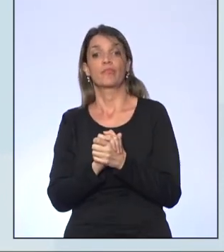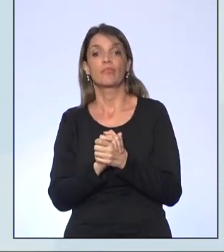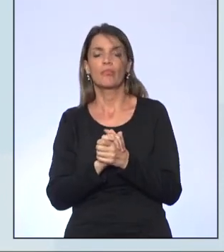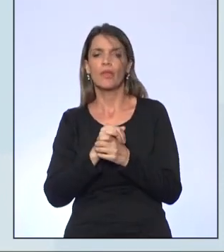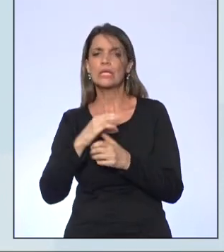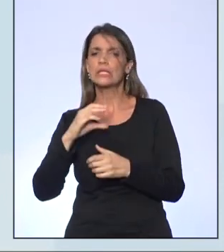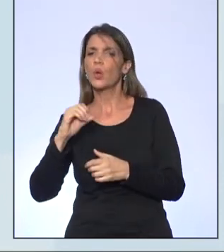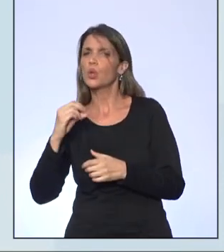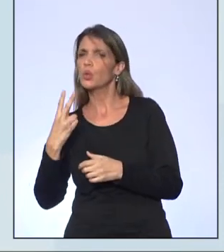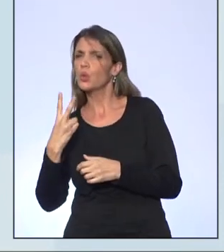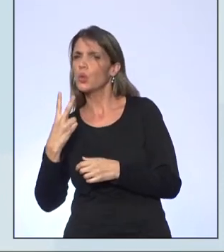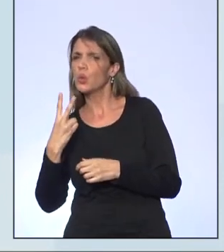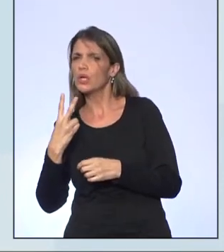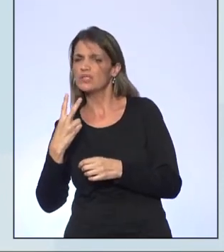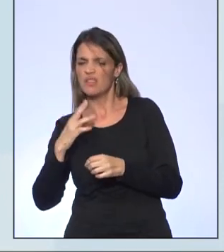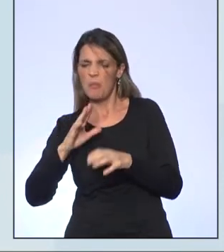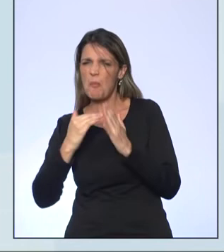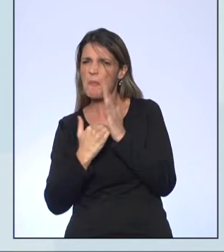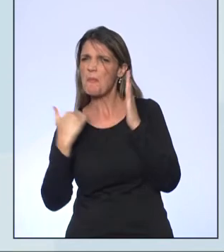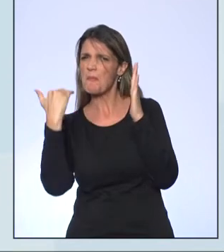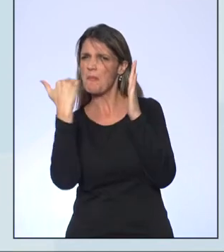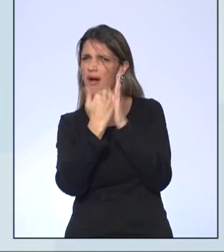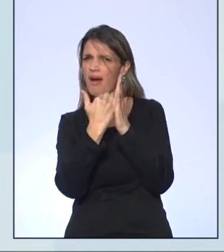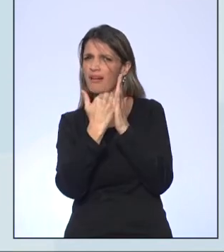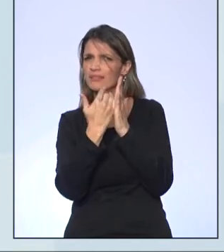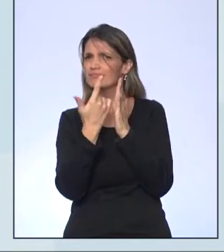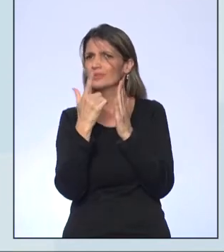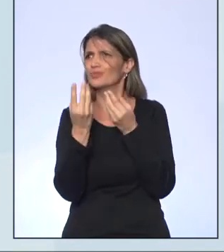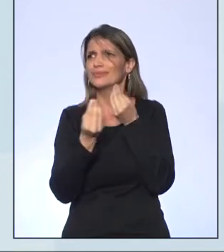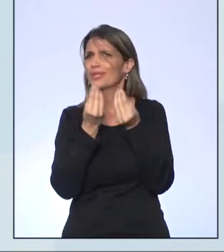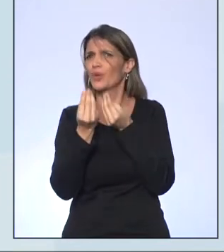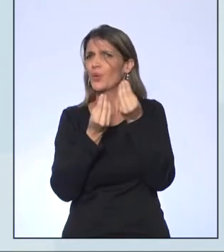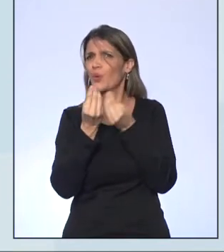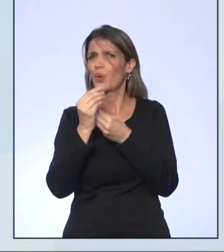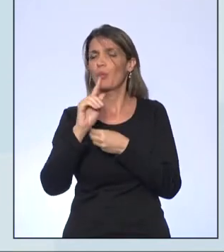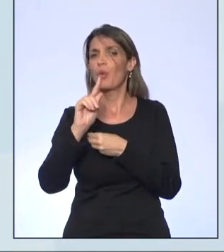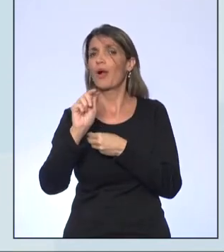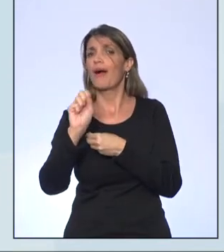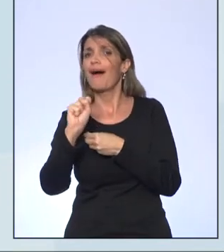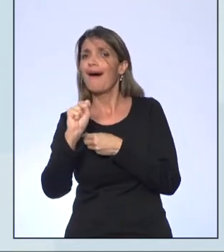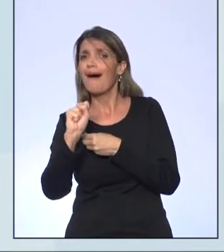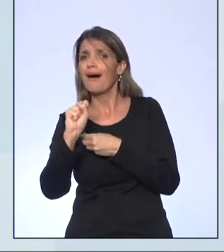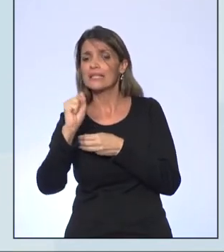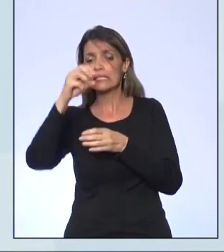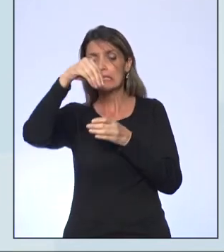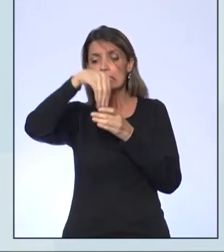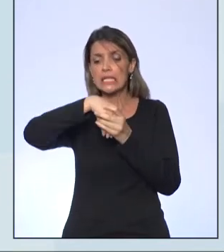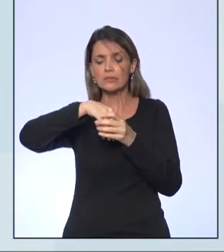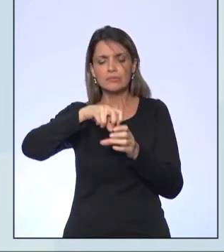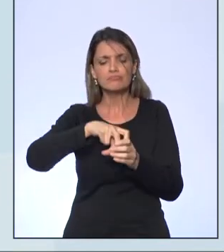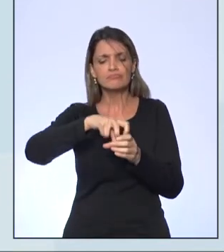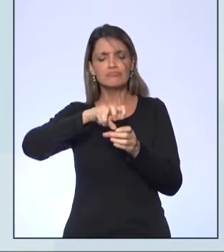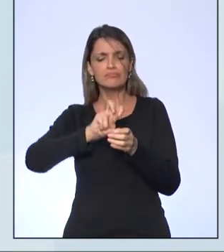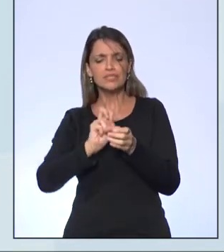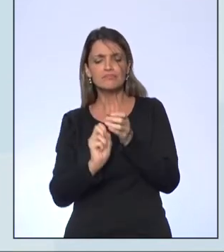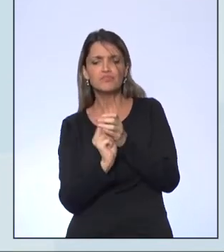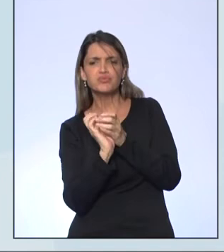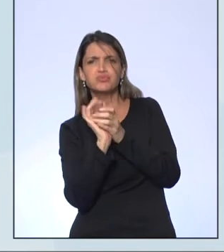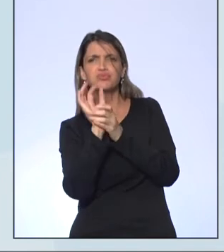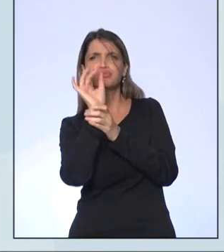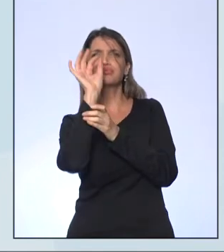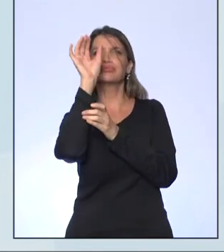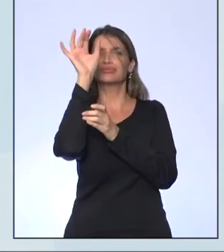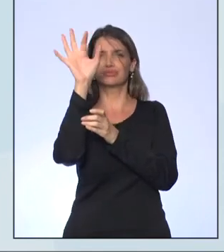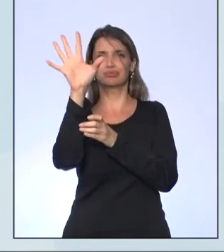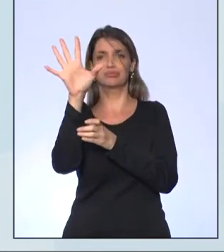de CO2 no líquido. Não tem como ter aumentado a quantidade do gás carbônico no líquido se a gente abriu e a gente escutou o barulhinho